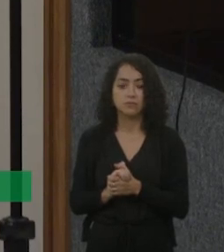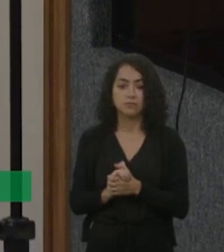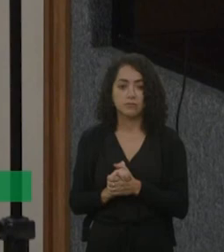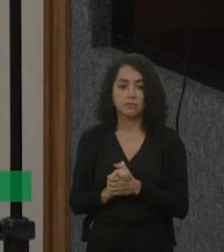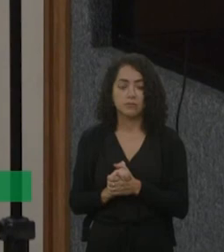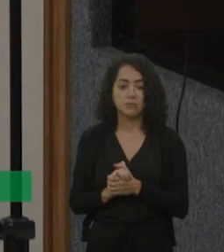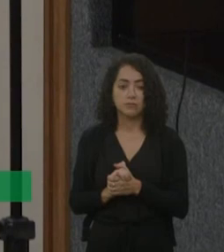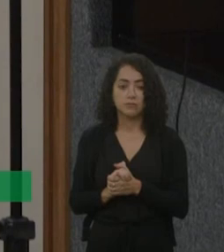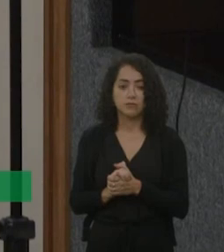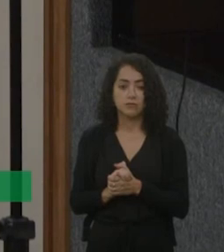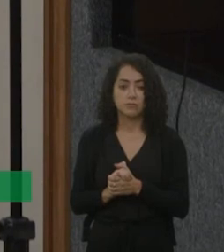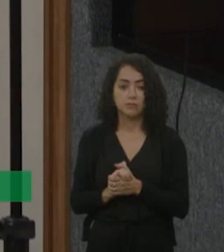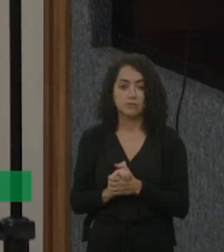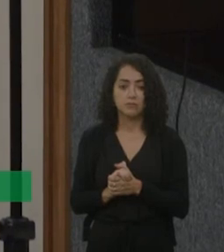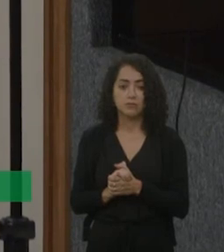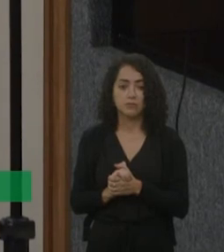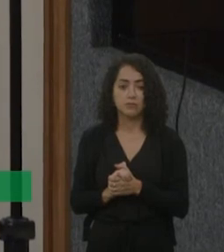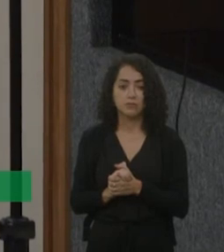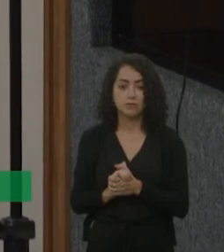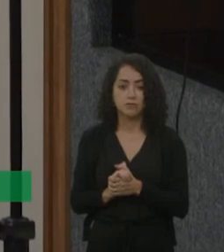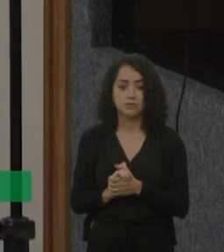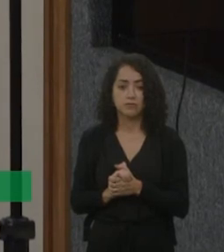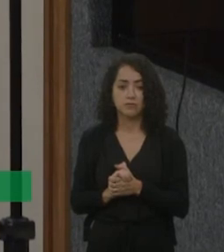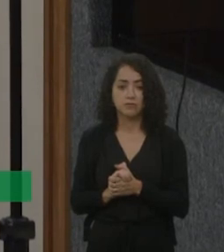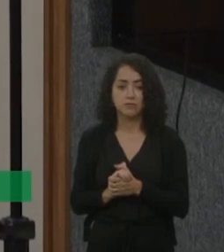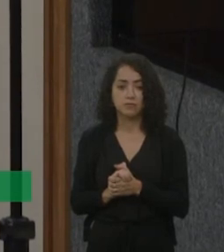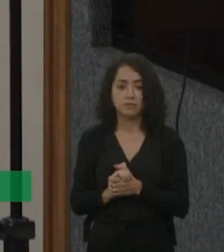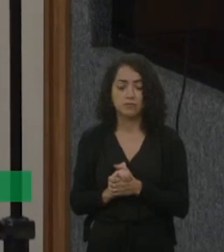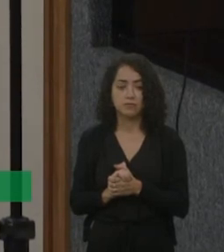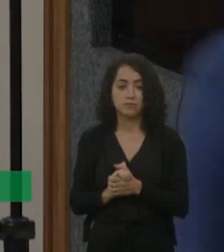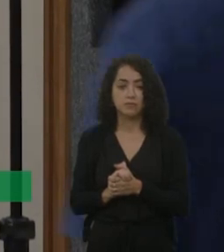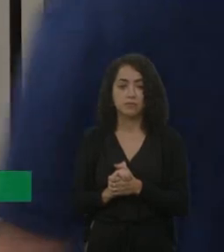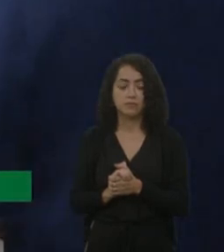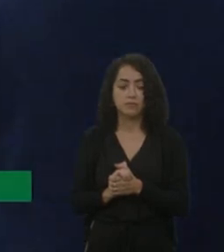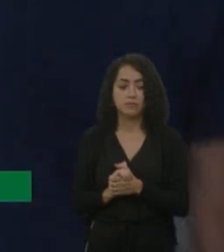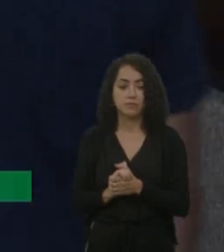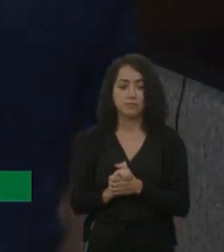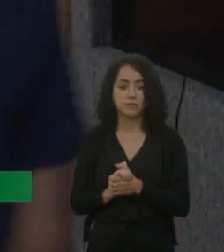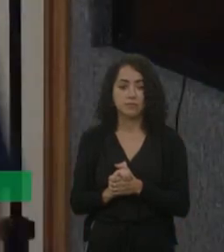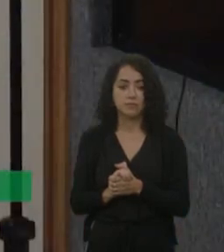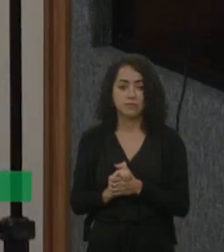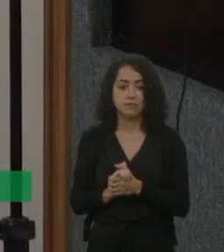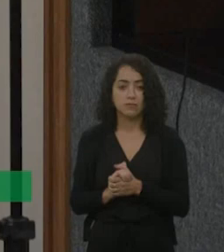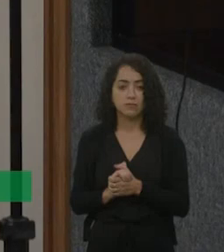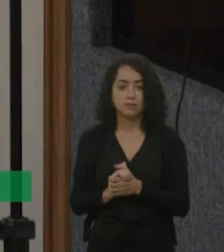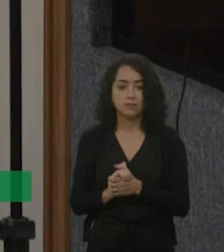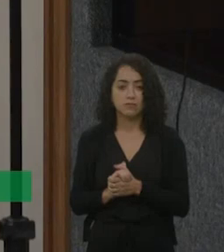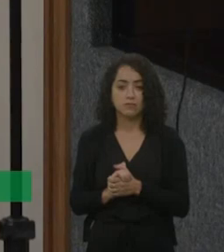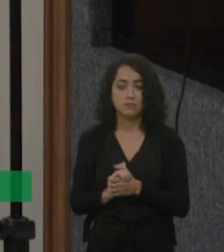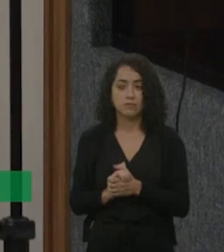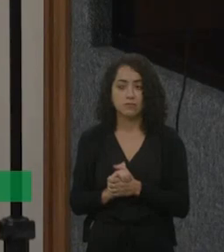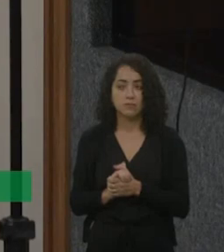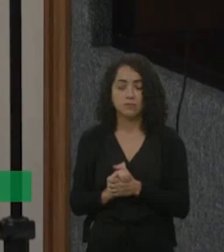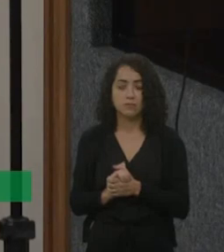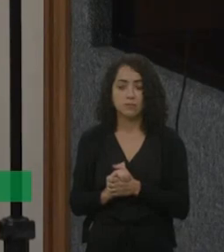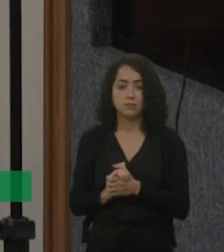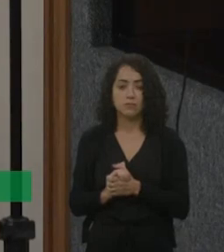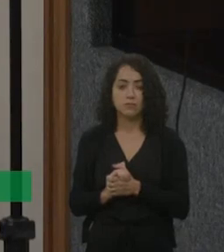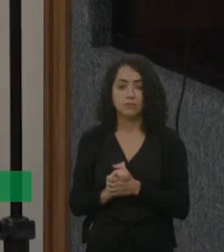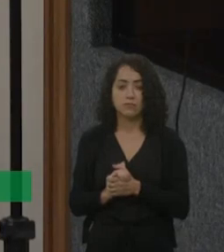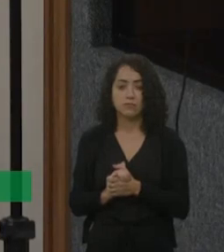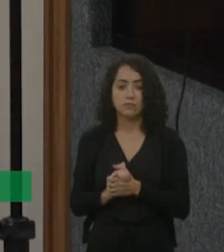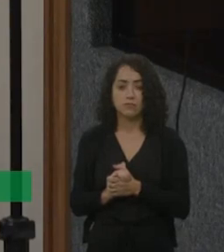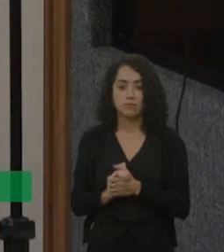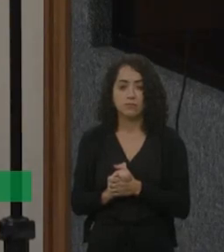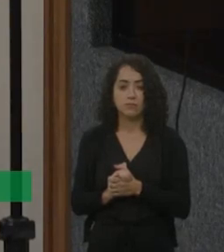Na carta da manga? Não, né? Oi? Mudar a posição. É mágico. Ele vai tirar daqui já. Tem outro, né? Tem outro, cara.